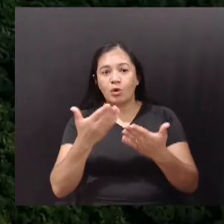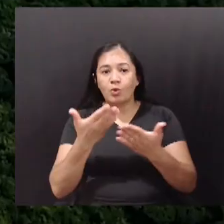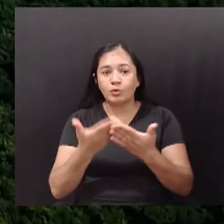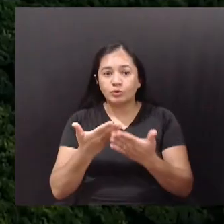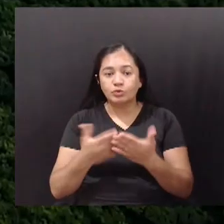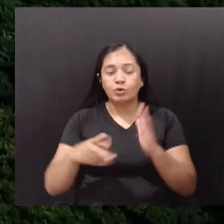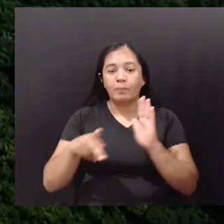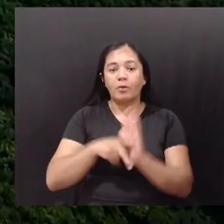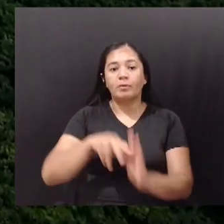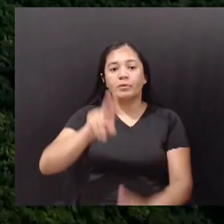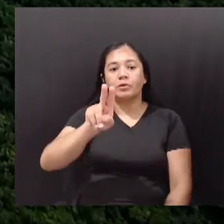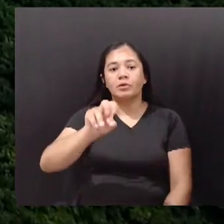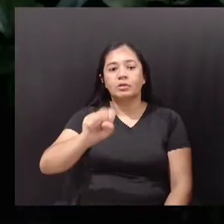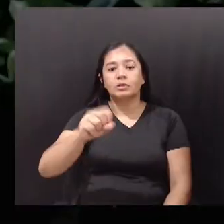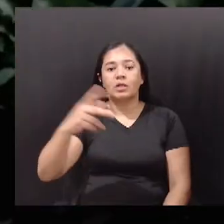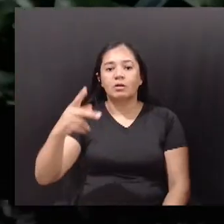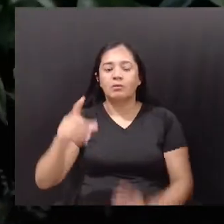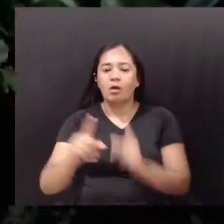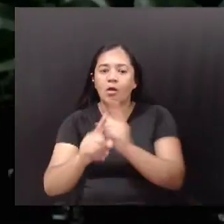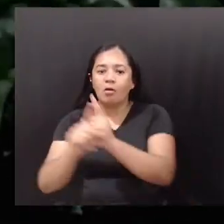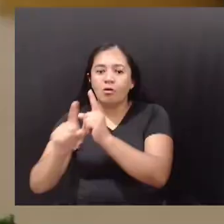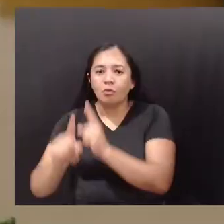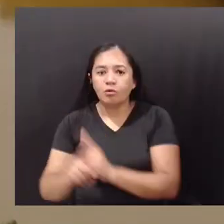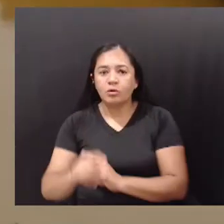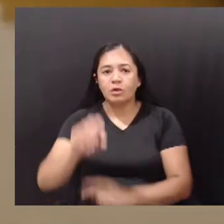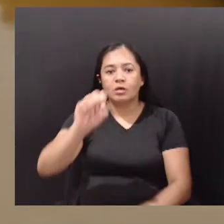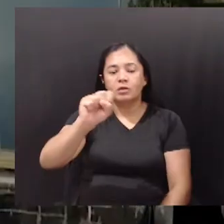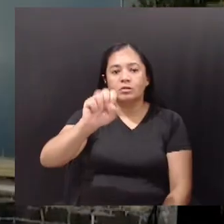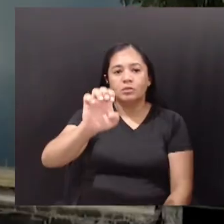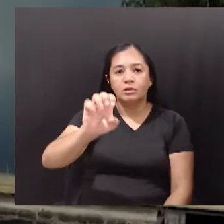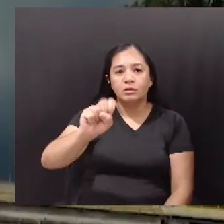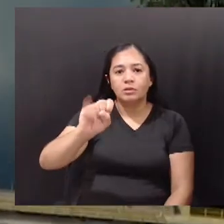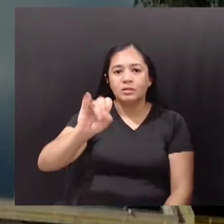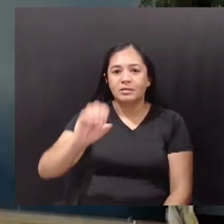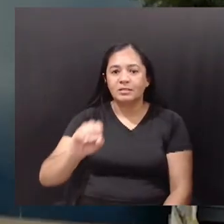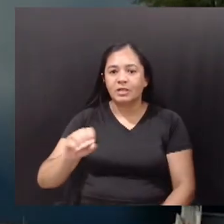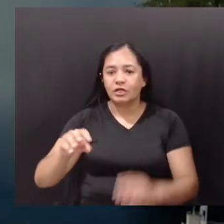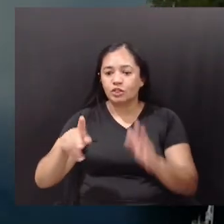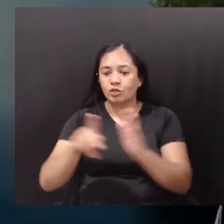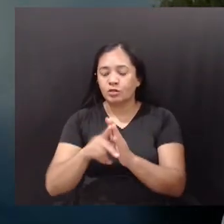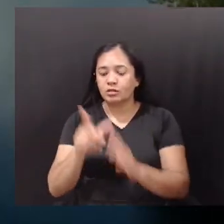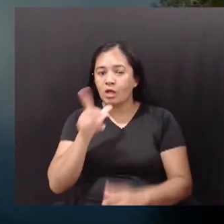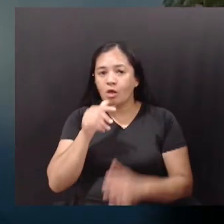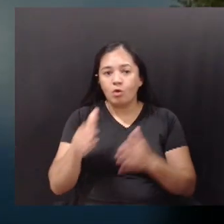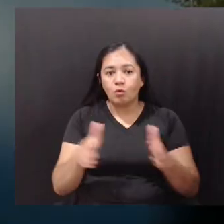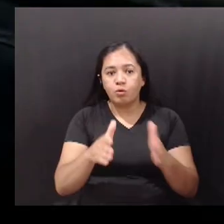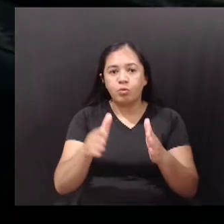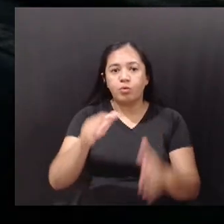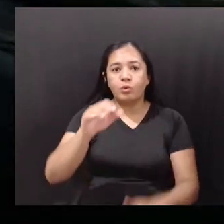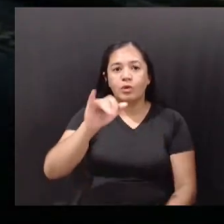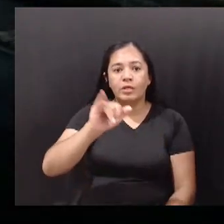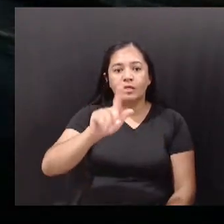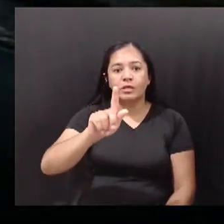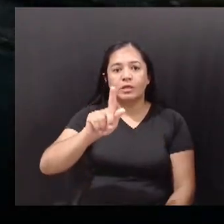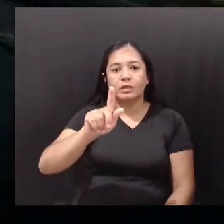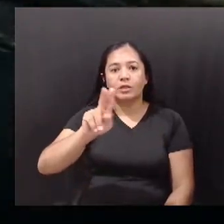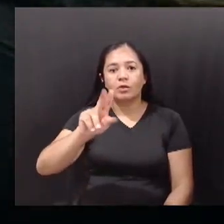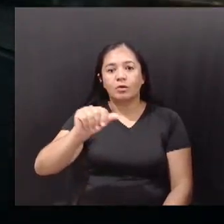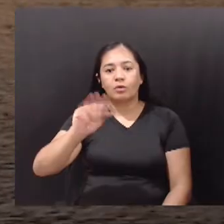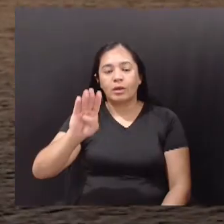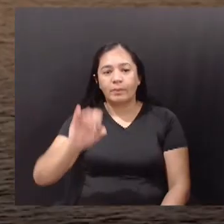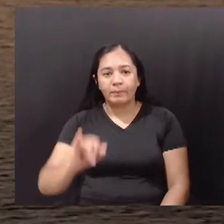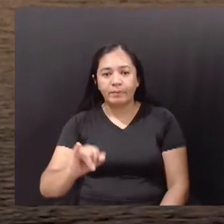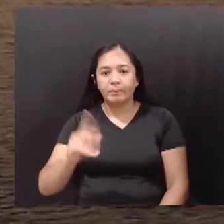encontrou vestígios do Césio 137 em sedimentos do rio Ribeira do Iguape, no interior de São Paulo. A